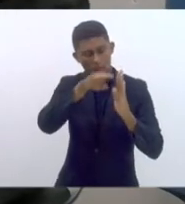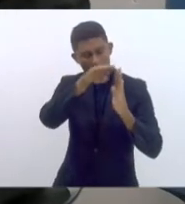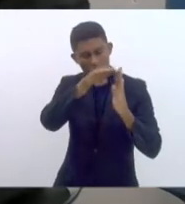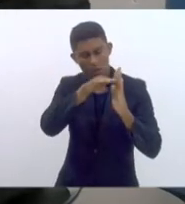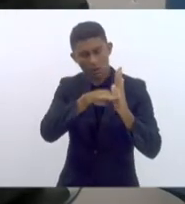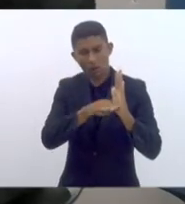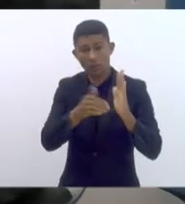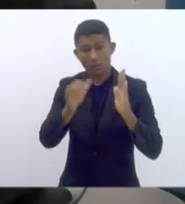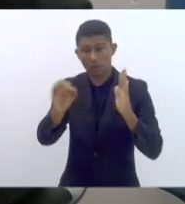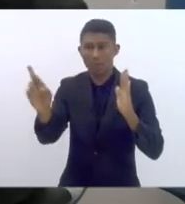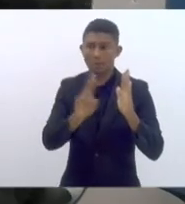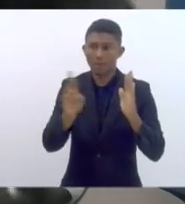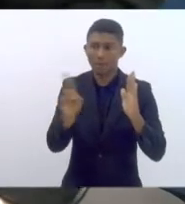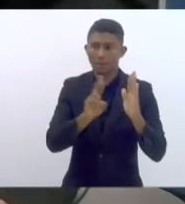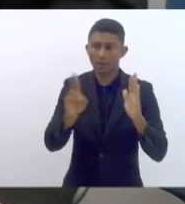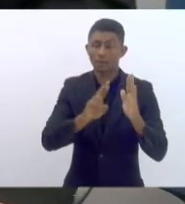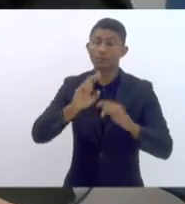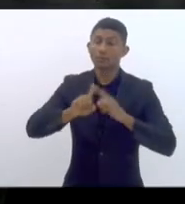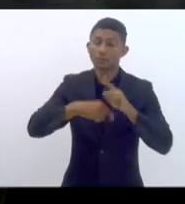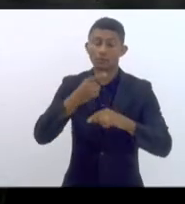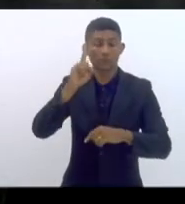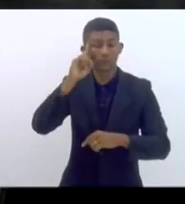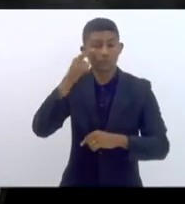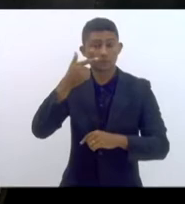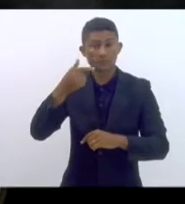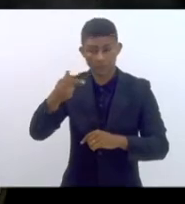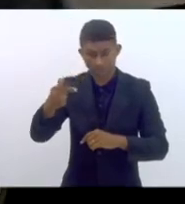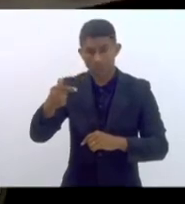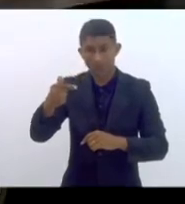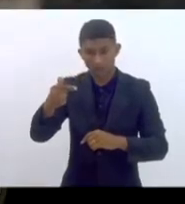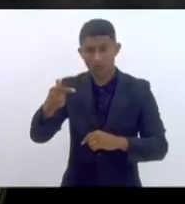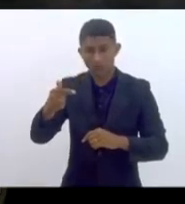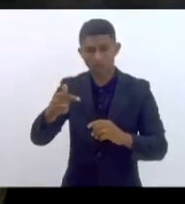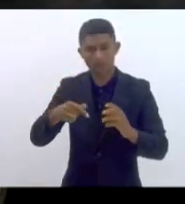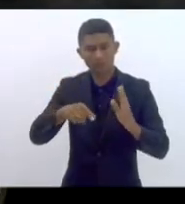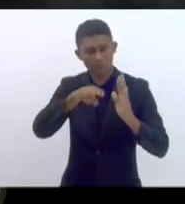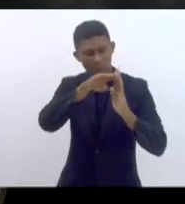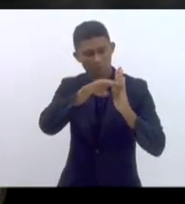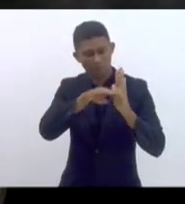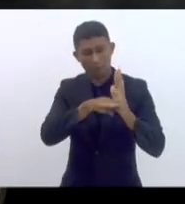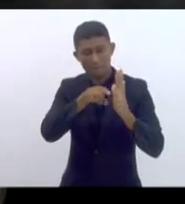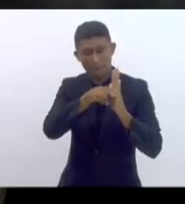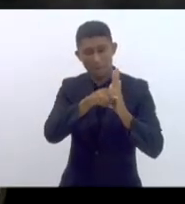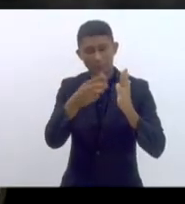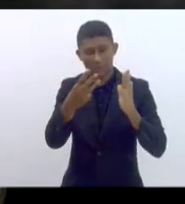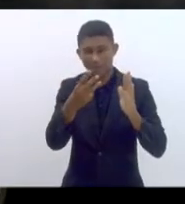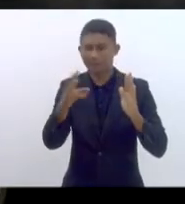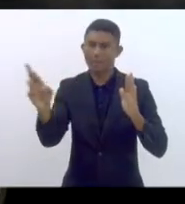2, 3 e 7. Está perfeito. Exatamente, é só isso. Só para facilitar de acompanhar.